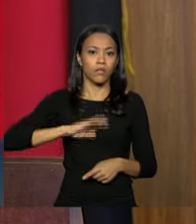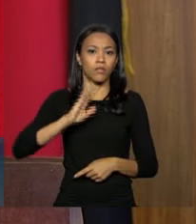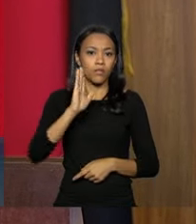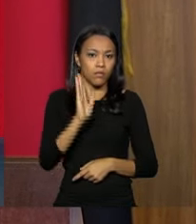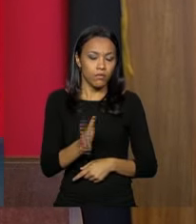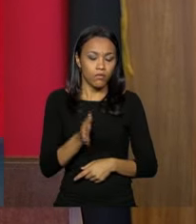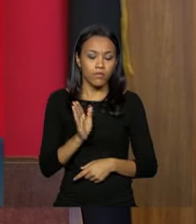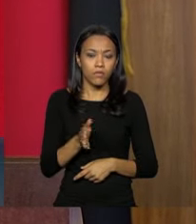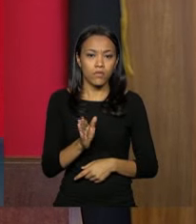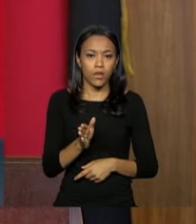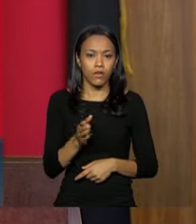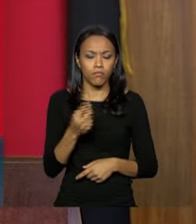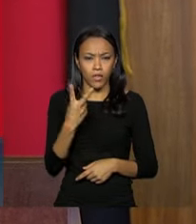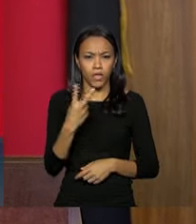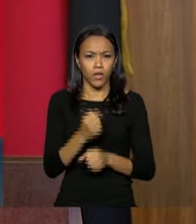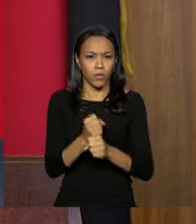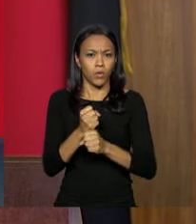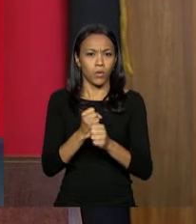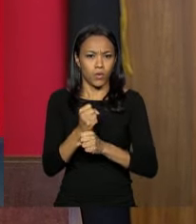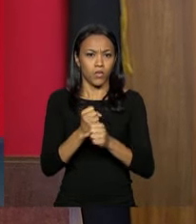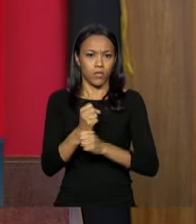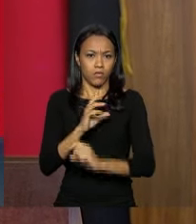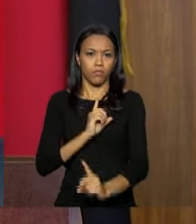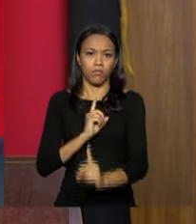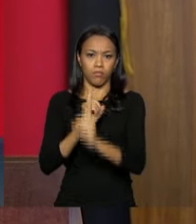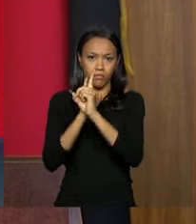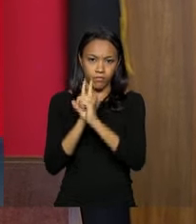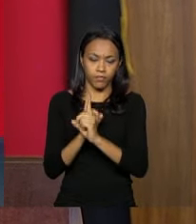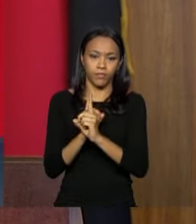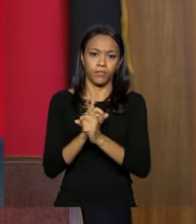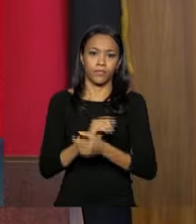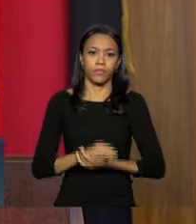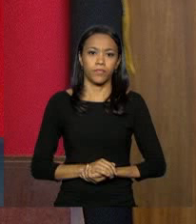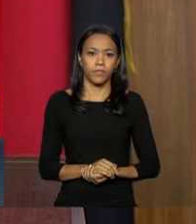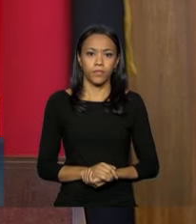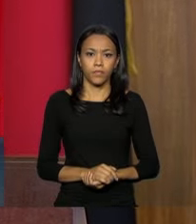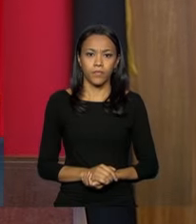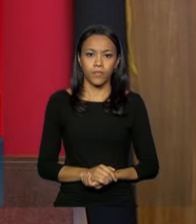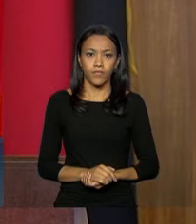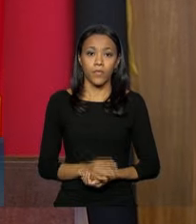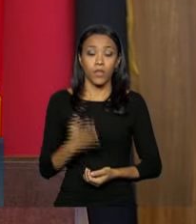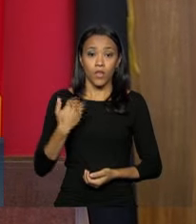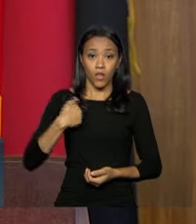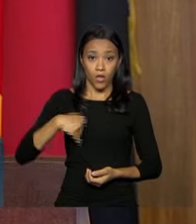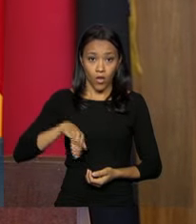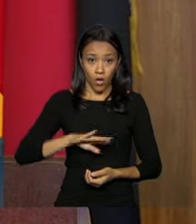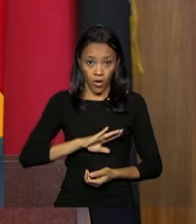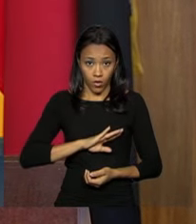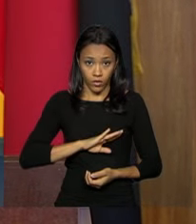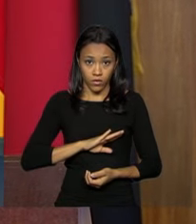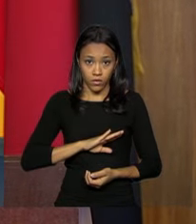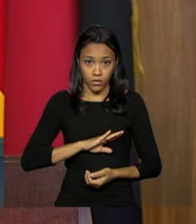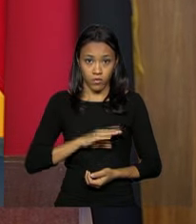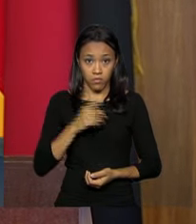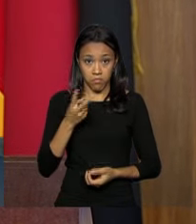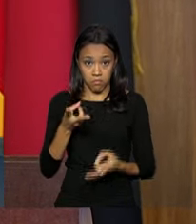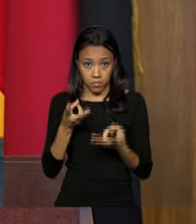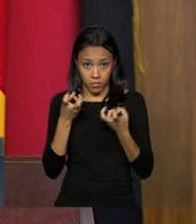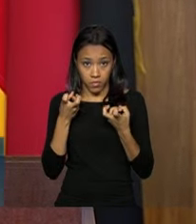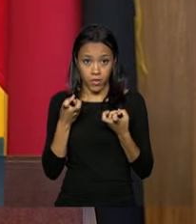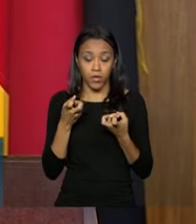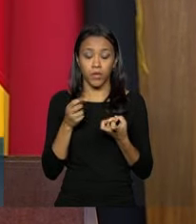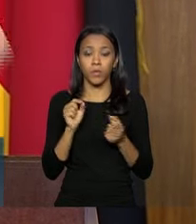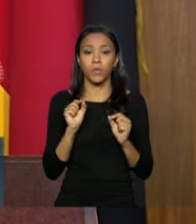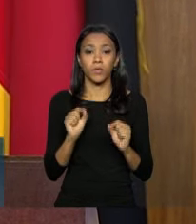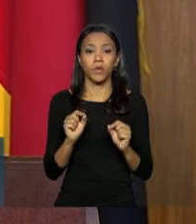juntar-nos novamente daqui a 2 anos na Alemanha. Aquilo que vemos é que o Brasil, que